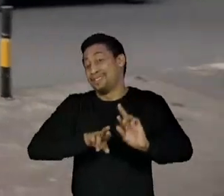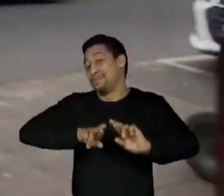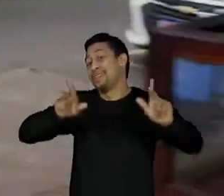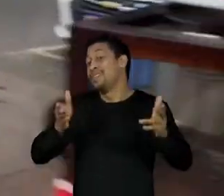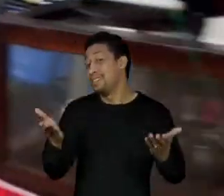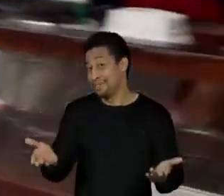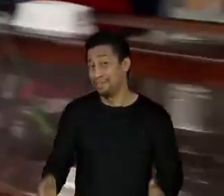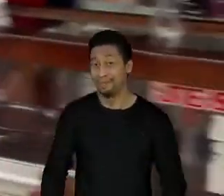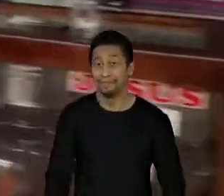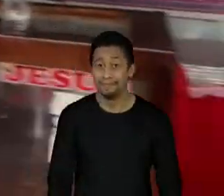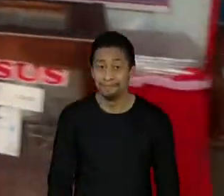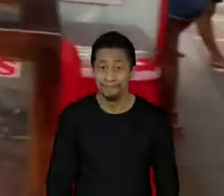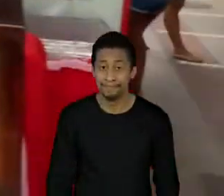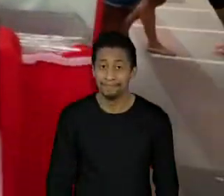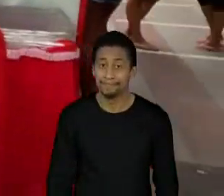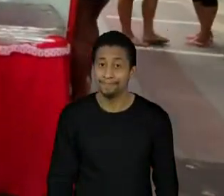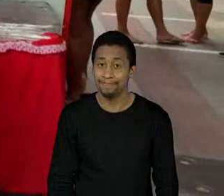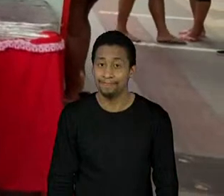eles.